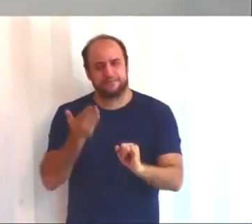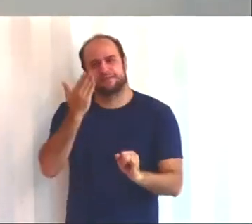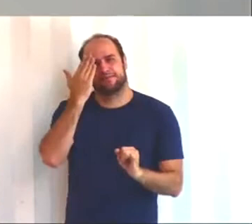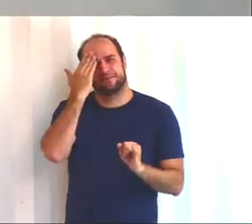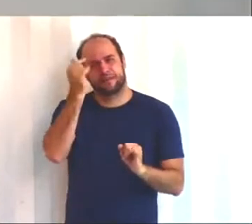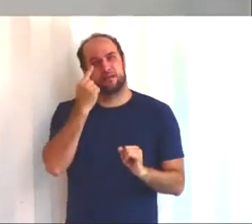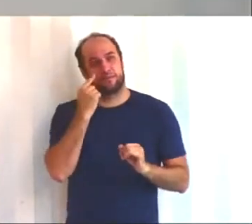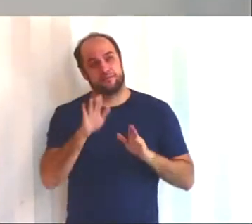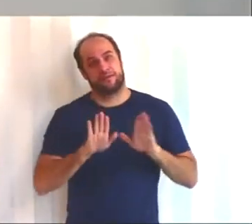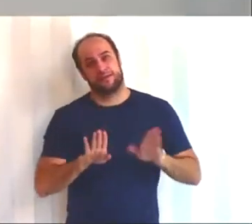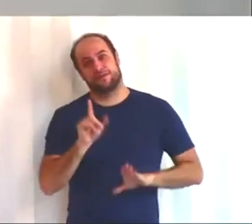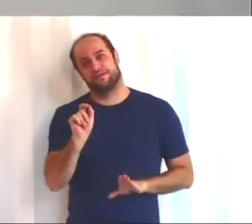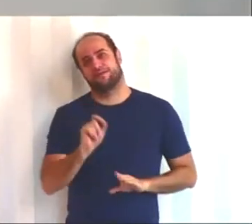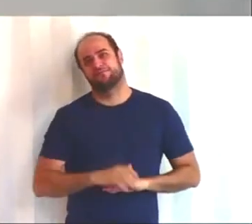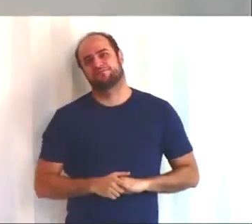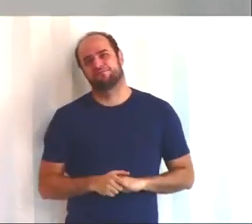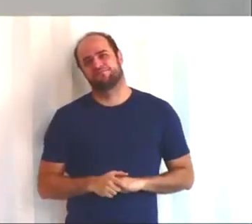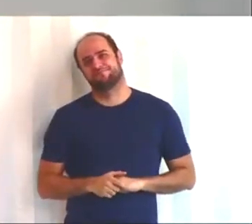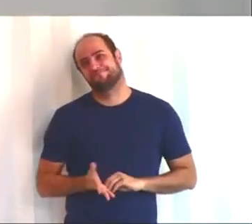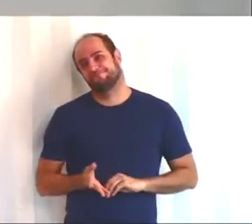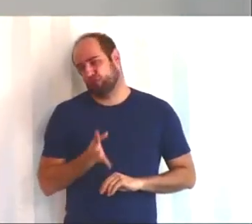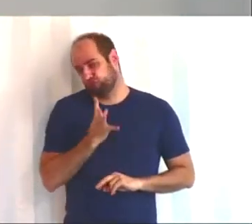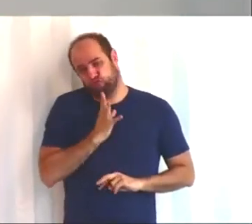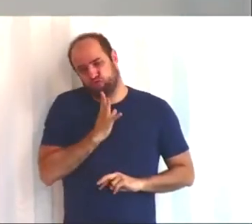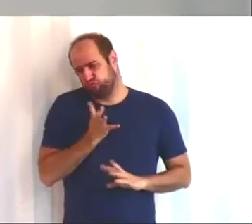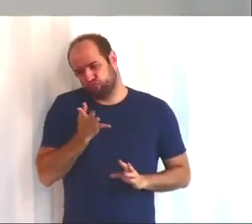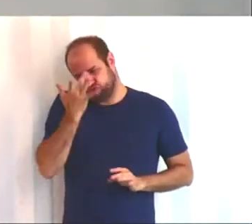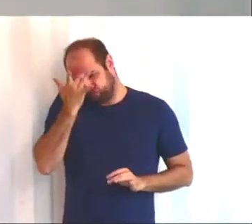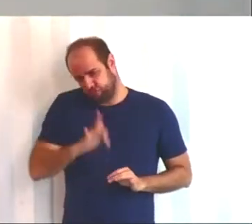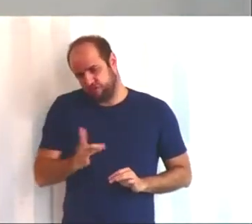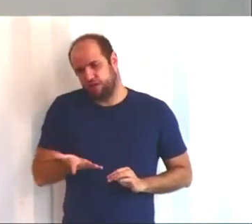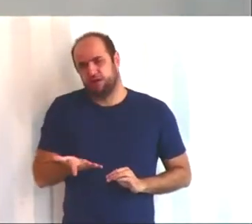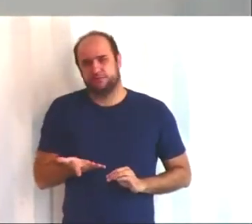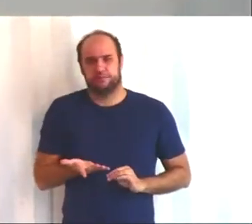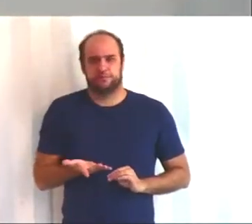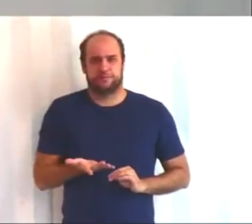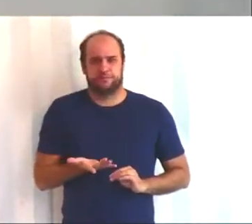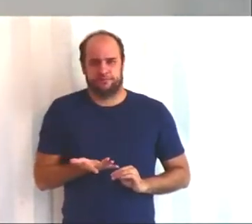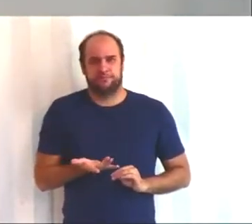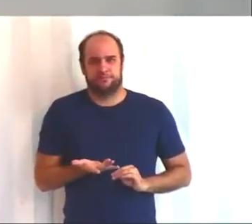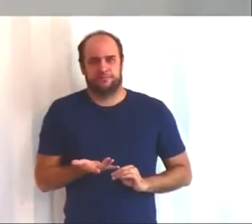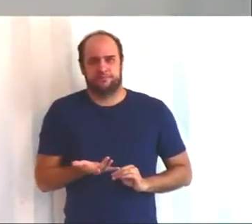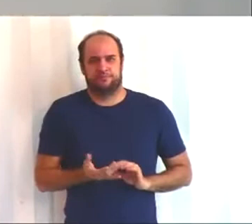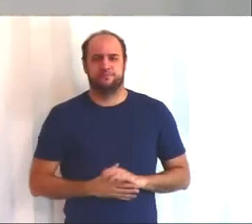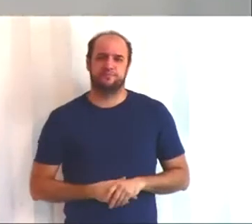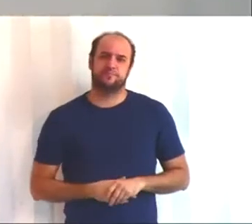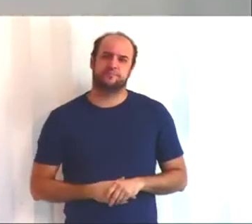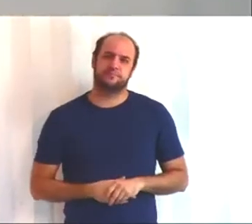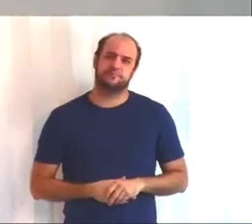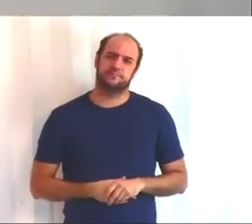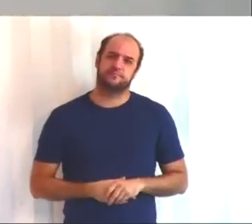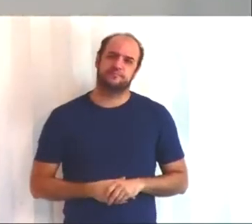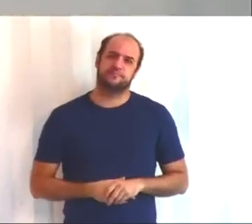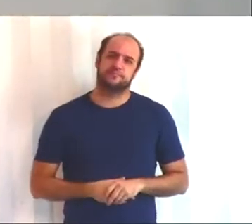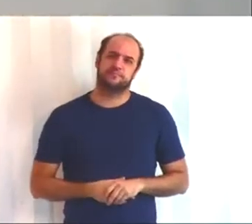um perigo. Senão, não. Senão nós somos como Judá.